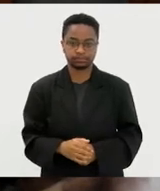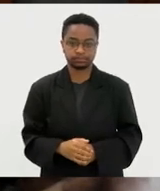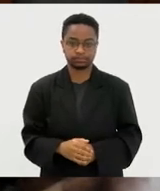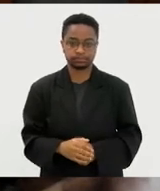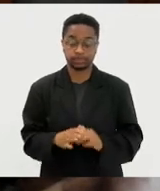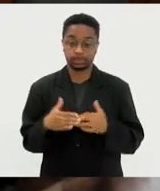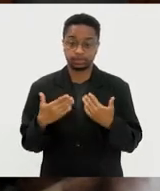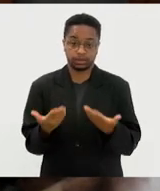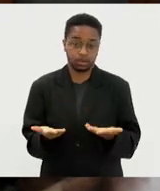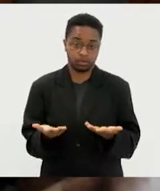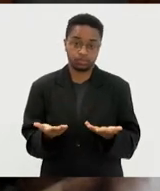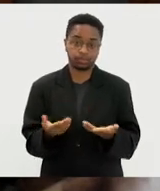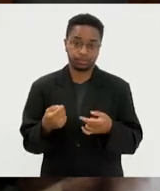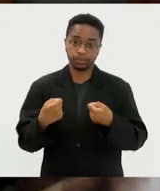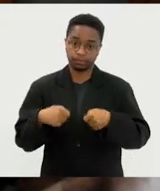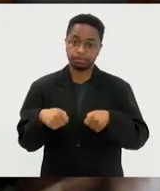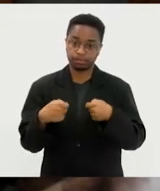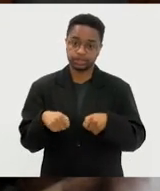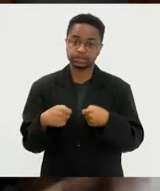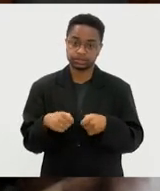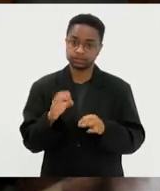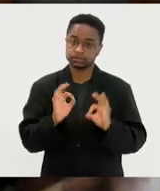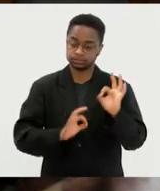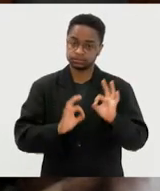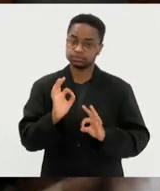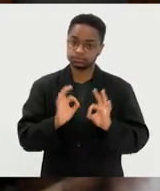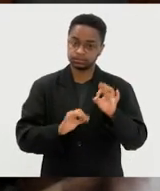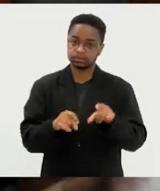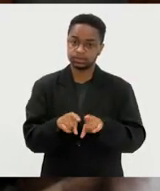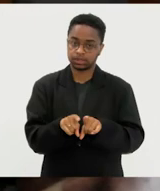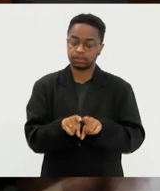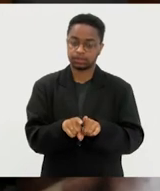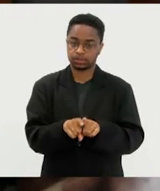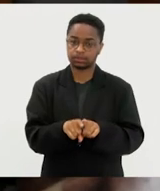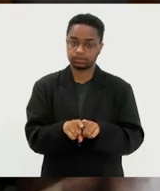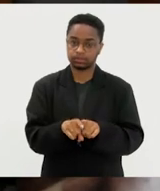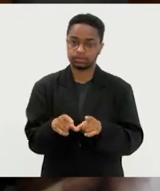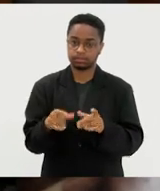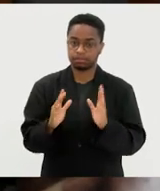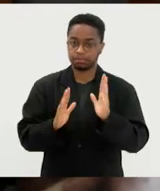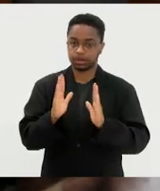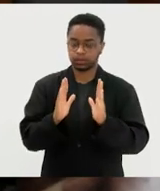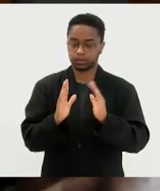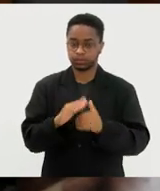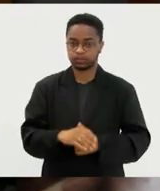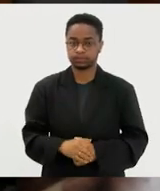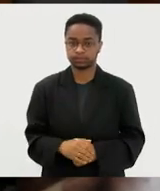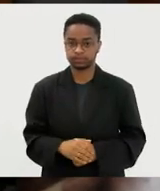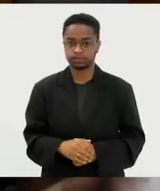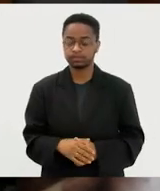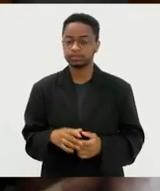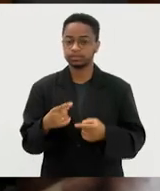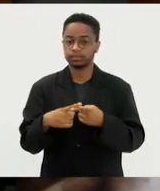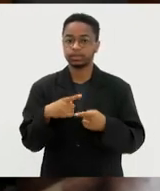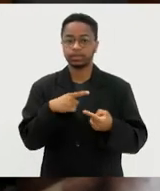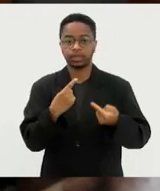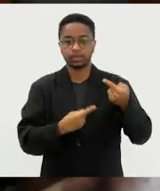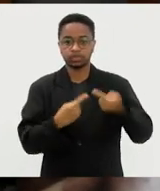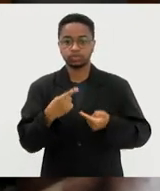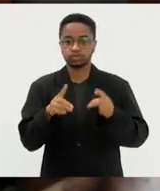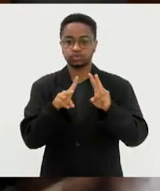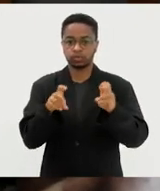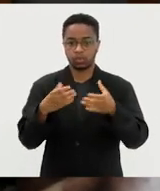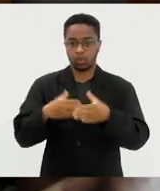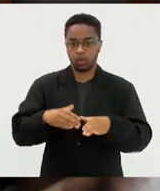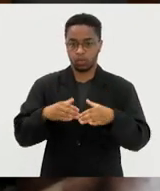Então, é necessário que você também se prepare para essa fase. É uma discussão aí do concurso público,